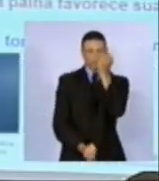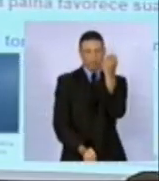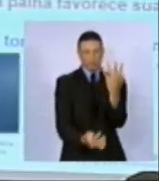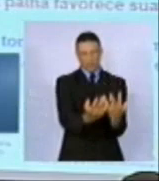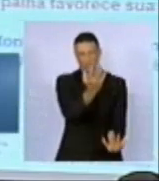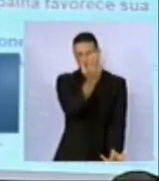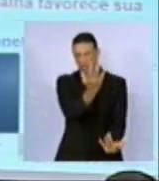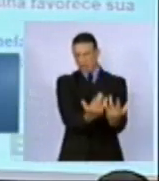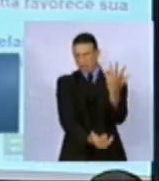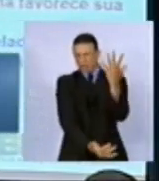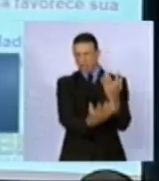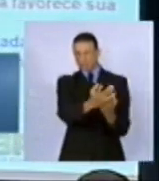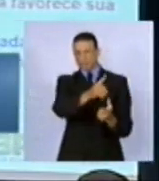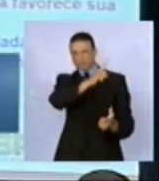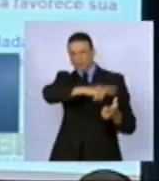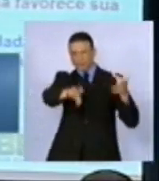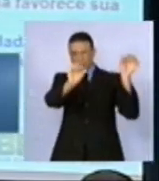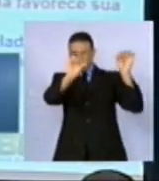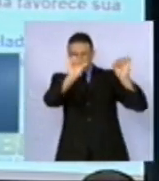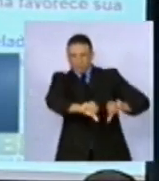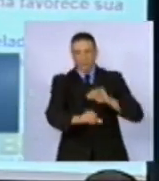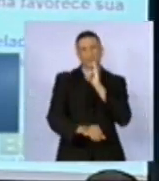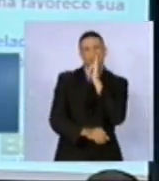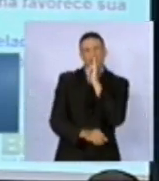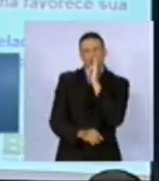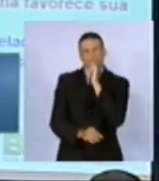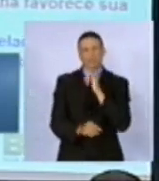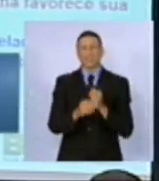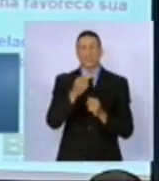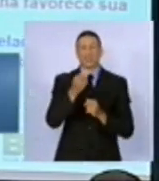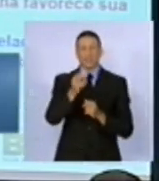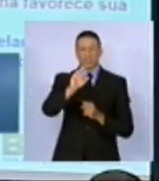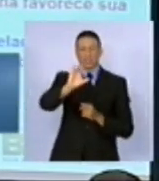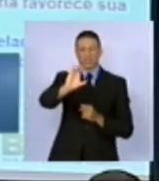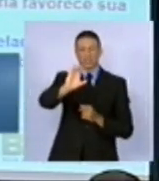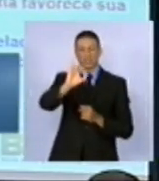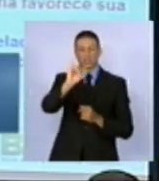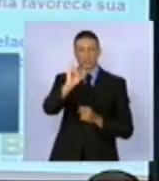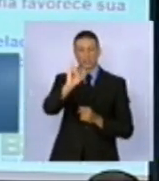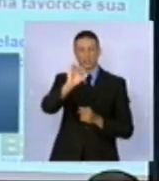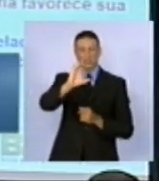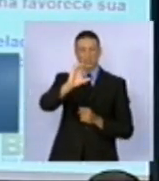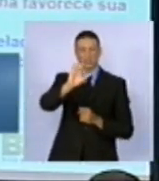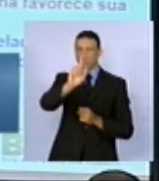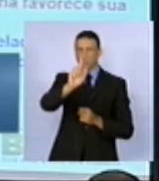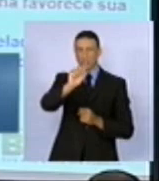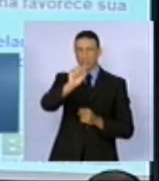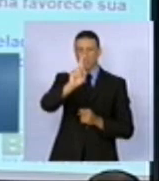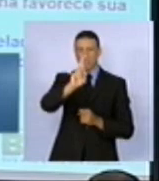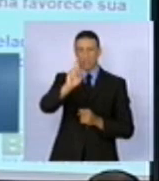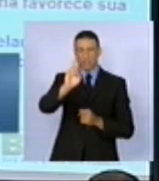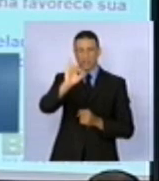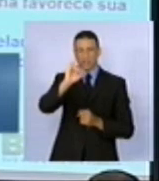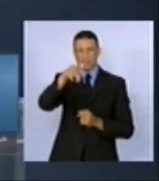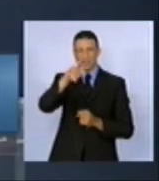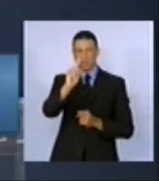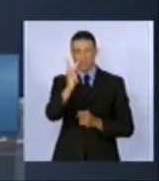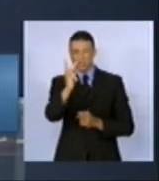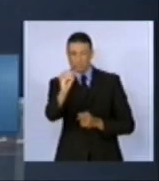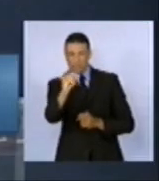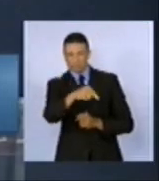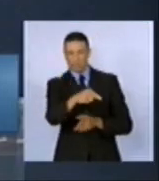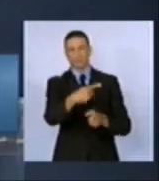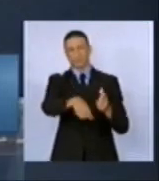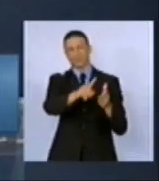isso palar porque cigarrinho é uma praga que se permanece mais na cultura quando a pia tá